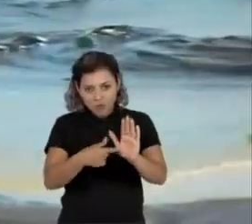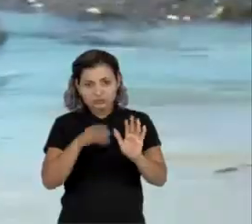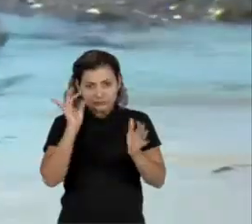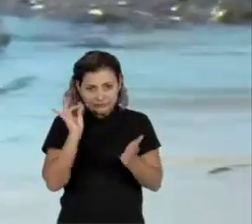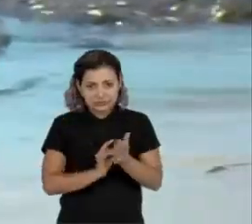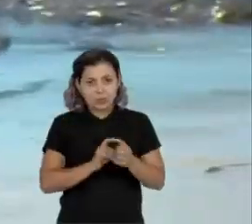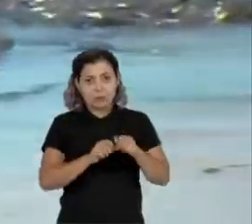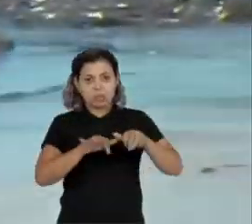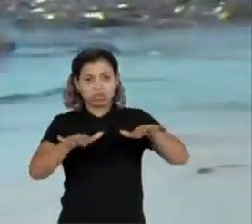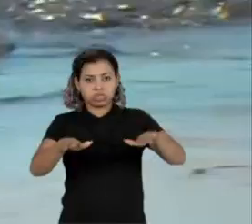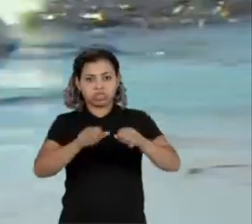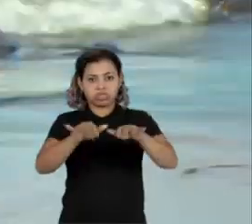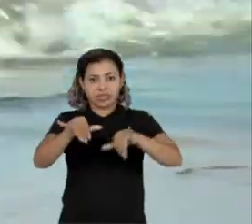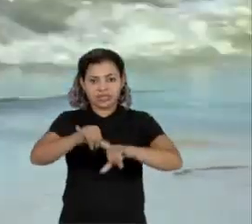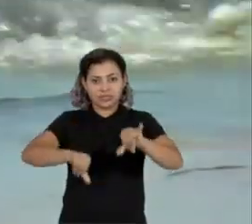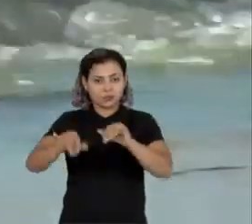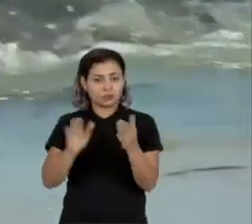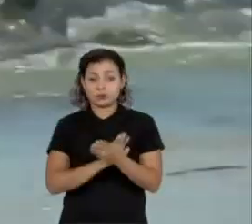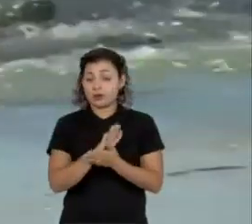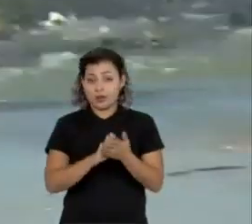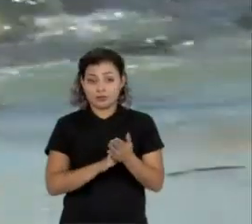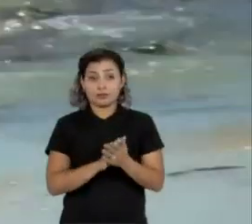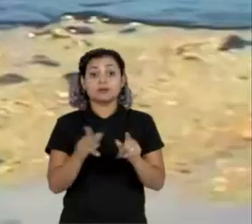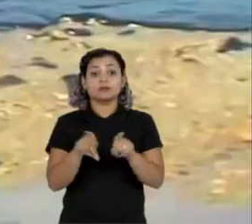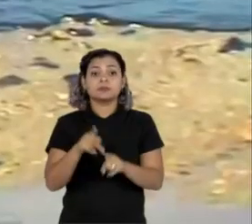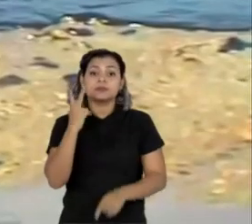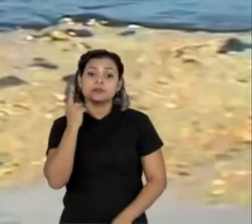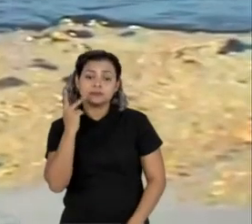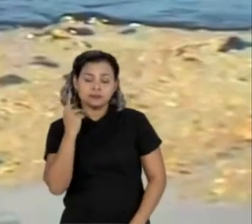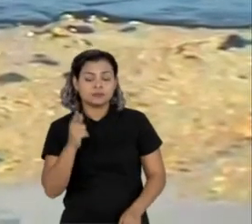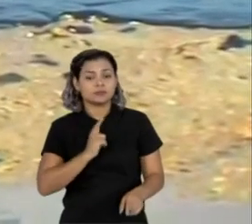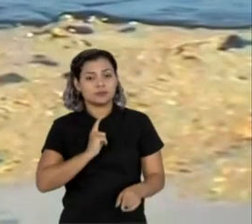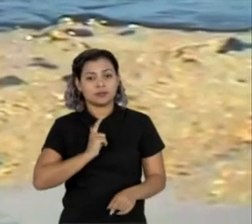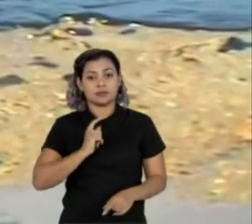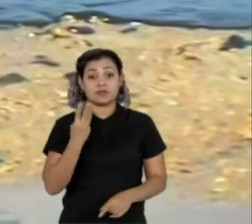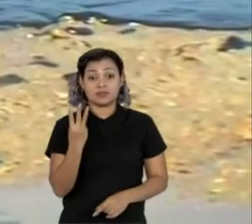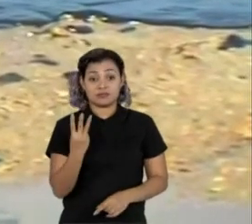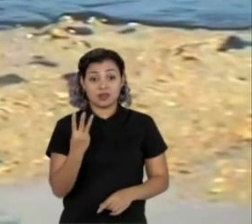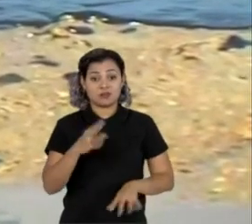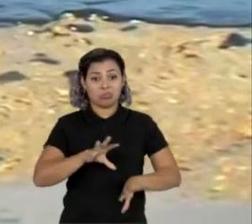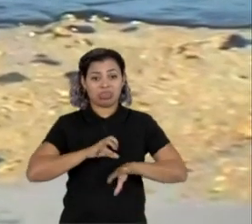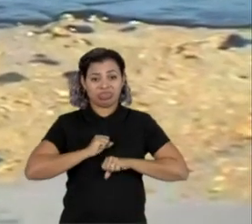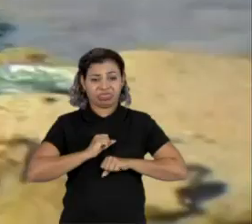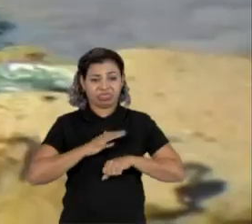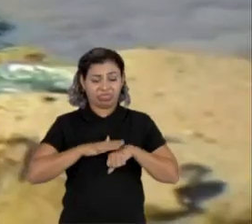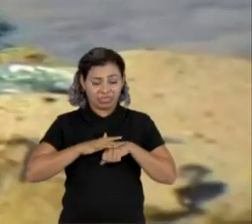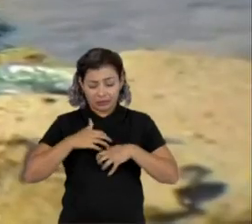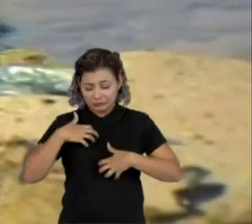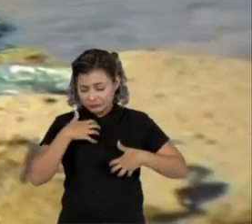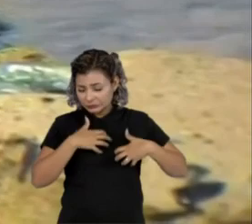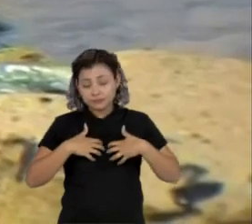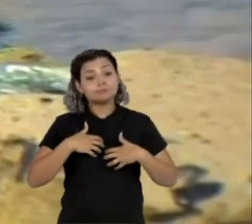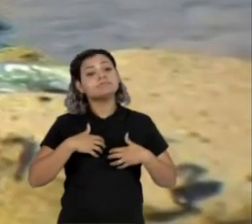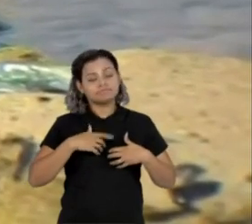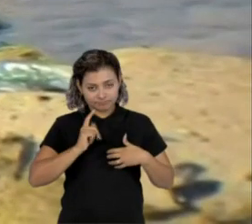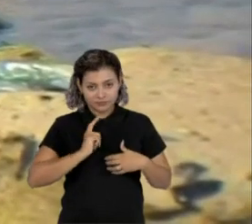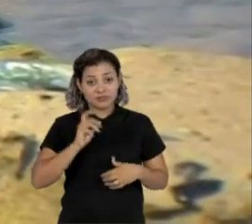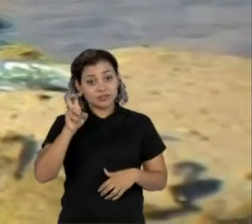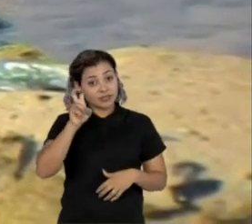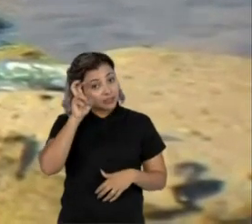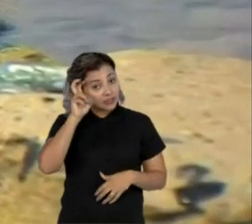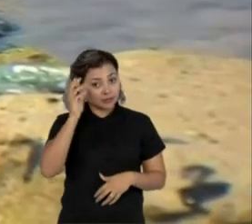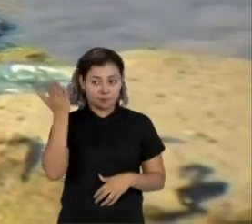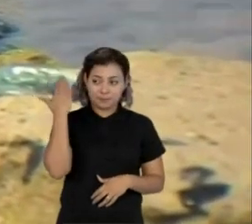mais contaminação química. No Ceará, 3 casos de intoxicação por óleo foram registrados até